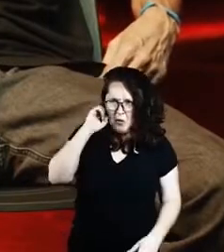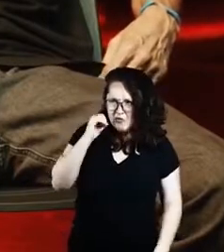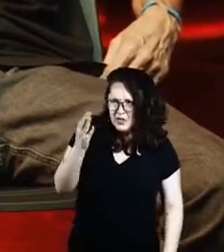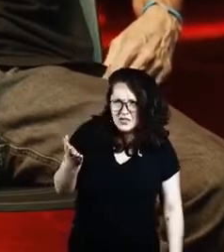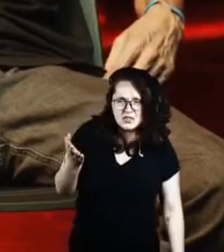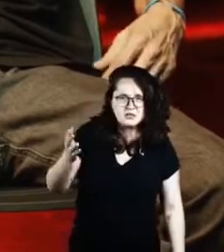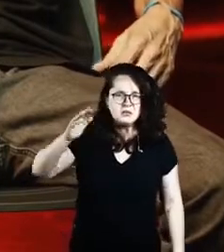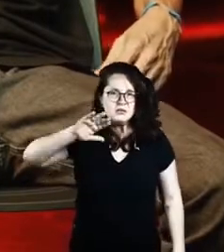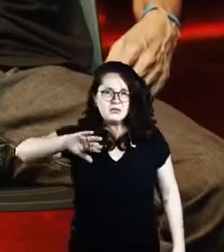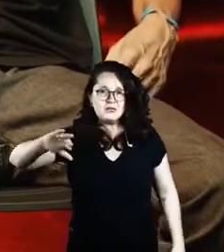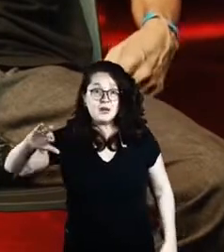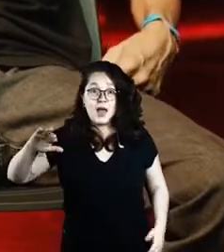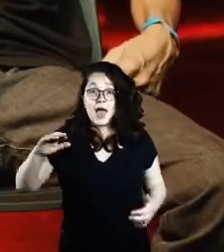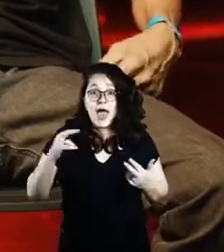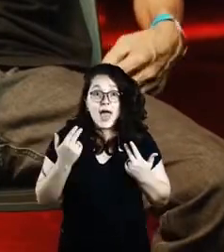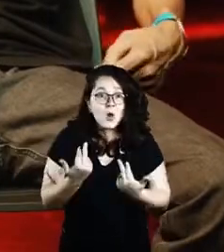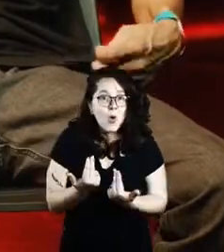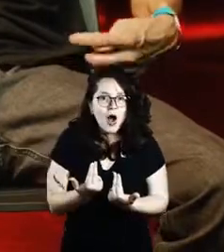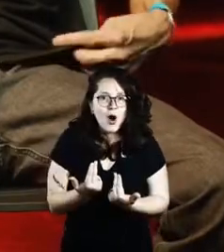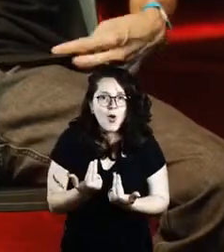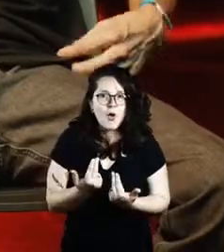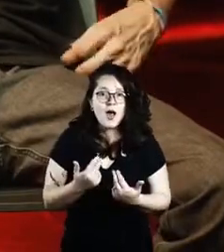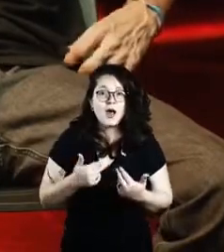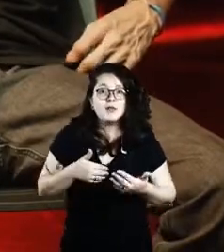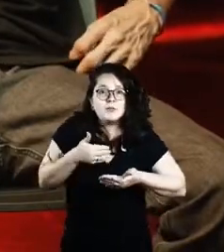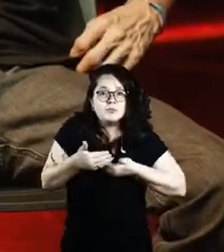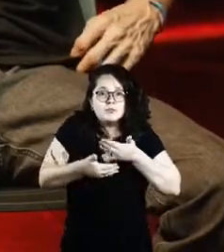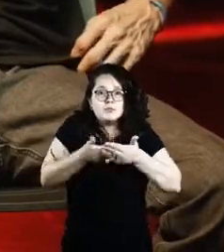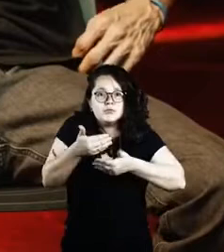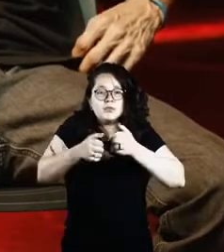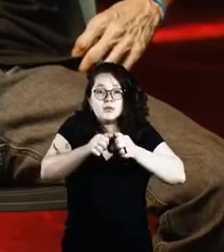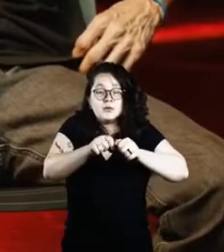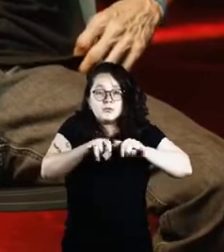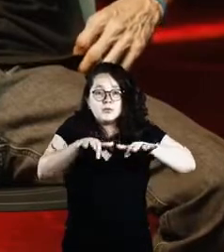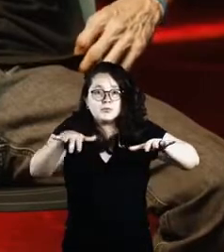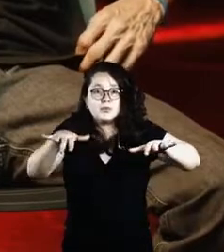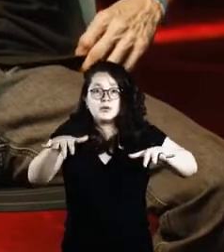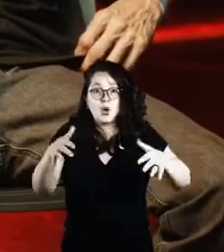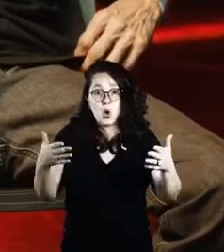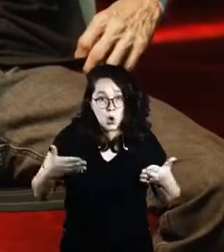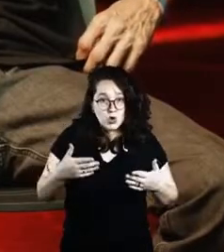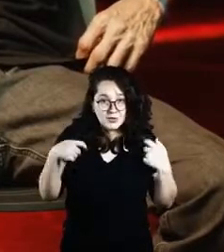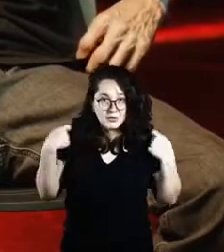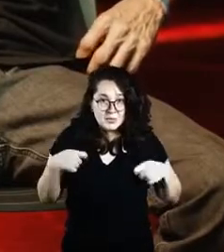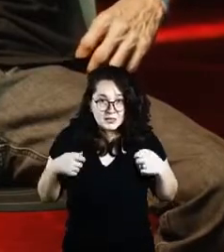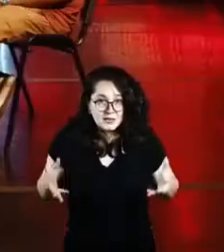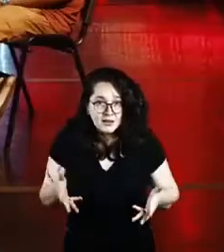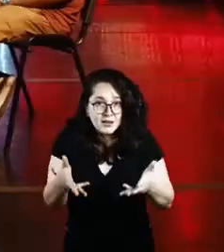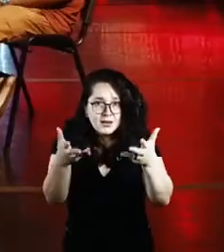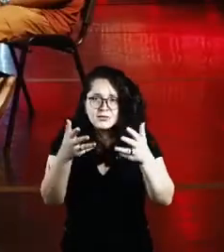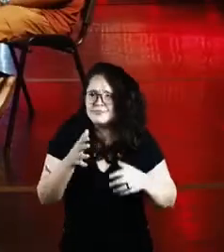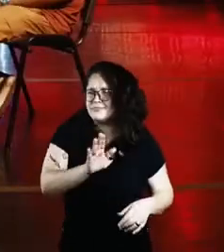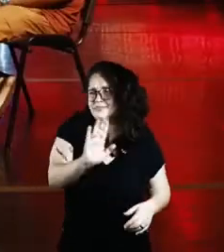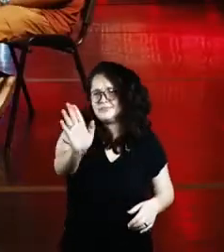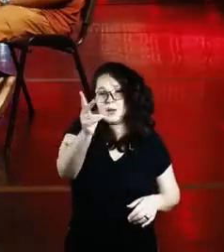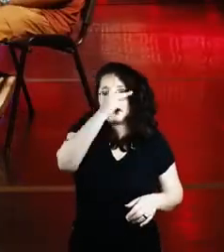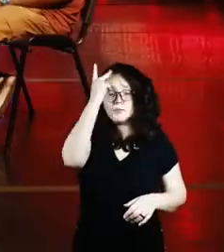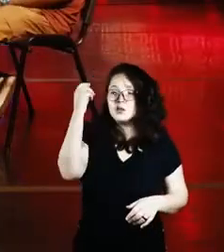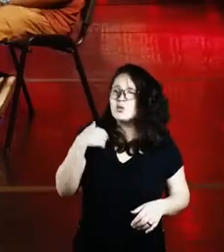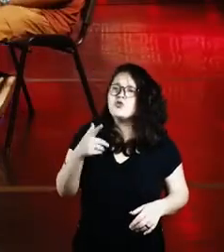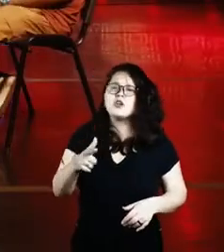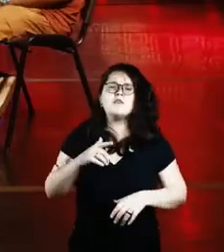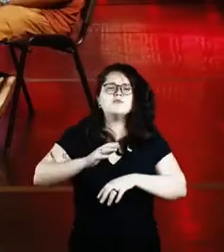coisa. Aí depois que pegou um pé, hoje que nem eles estão falando, não precisa mais de ninguém falar nada não. O pessoal já faz o